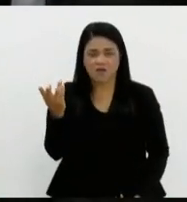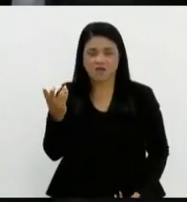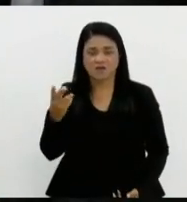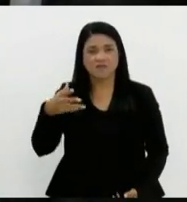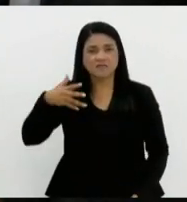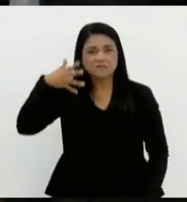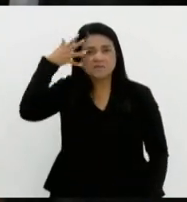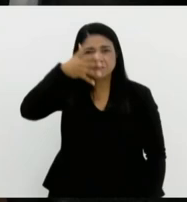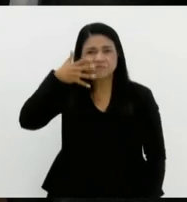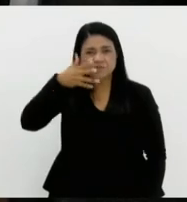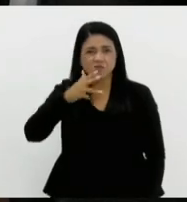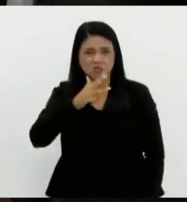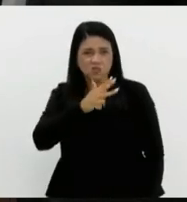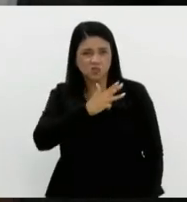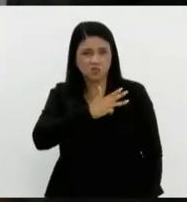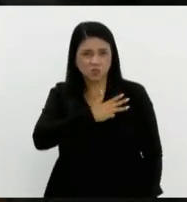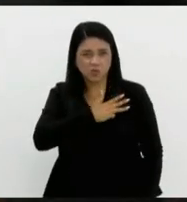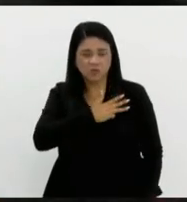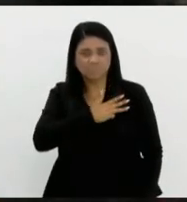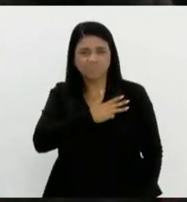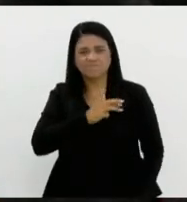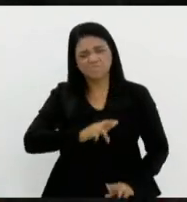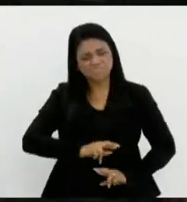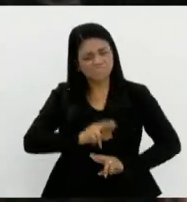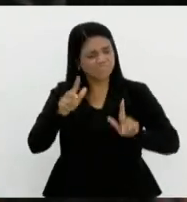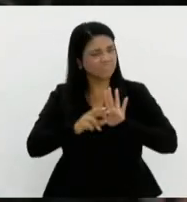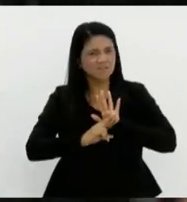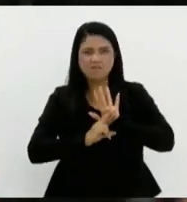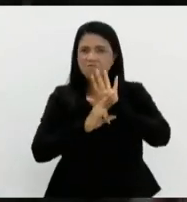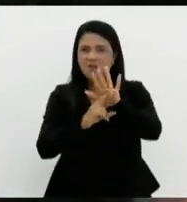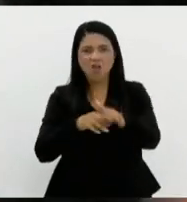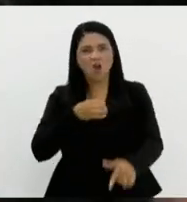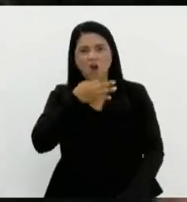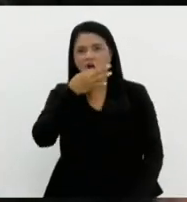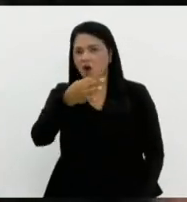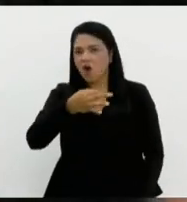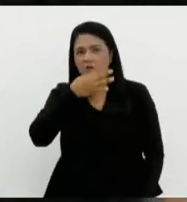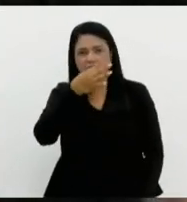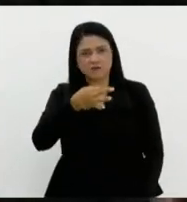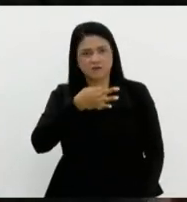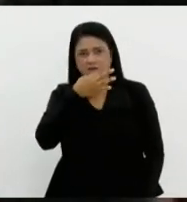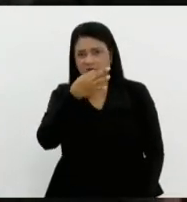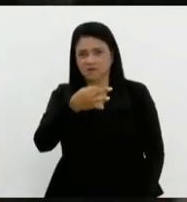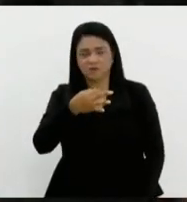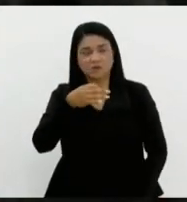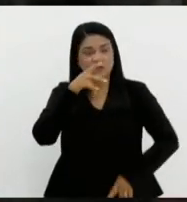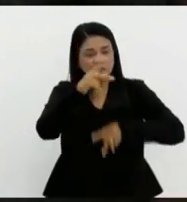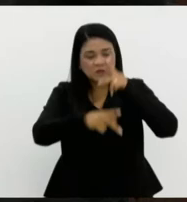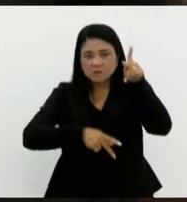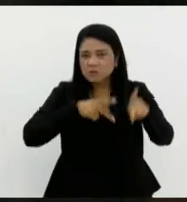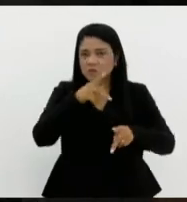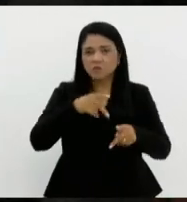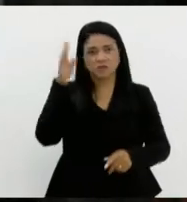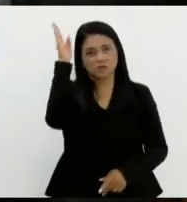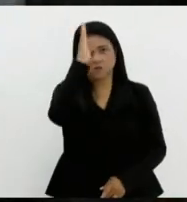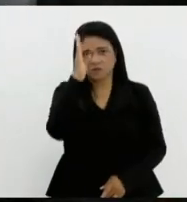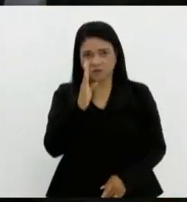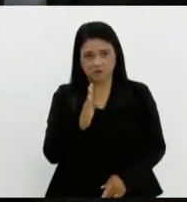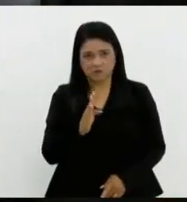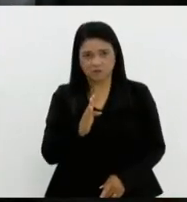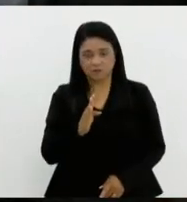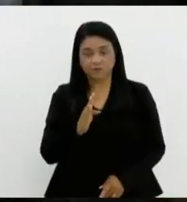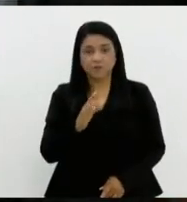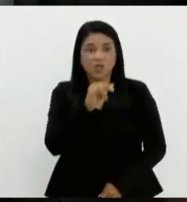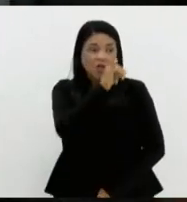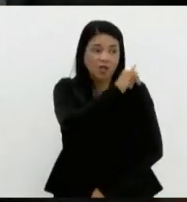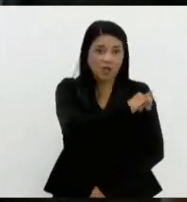Lula não representa a opinião da maioria do povo brasileiro. Rio de